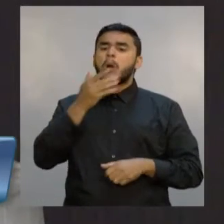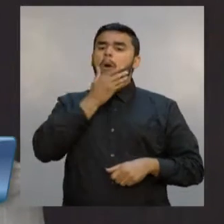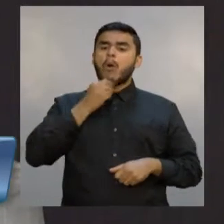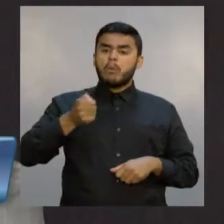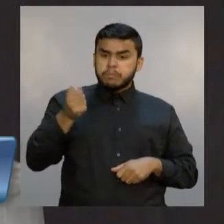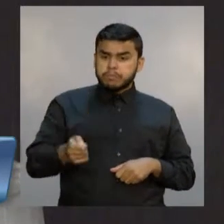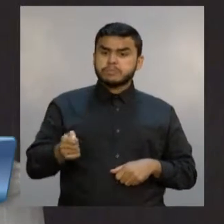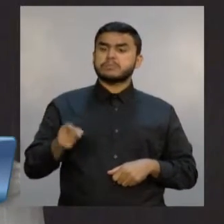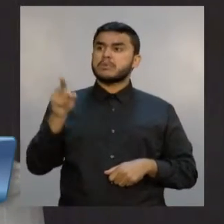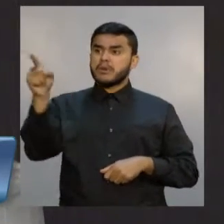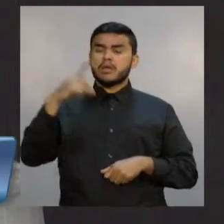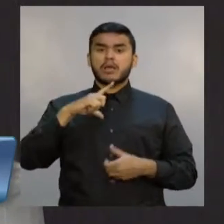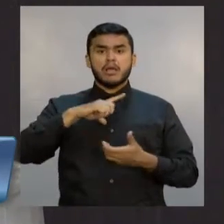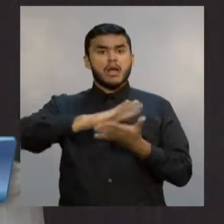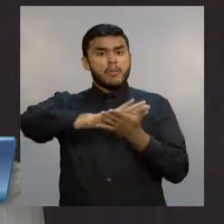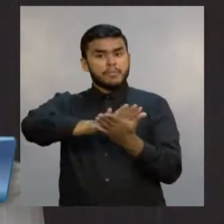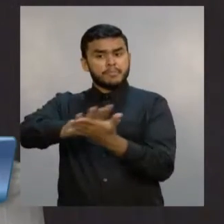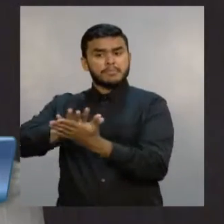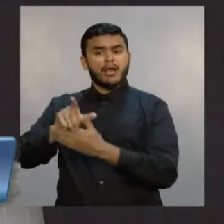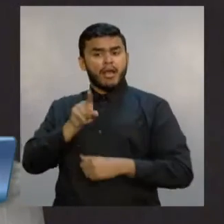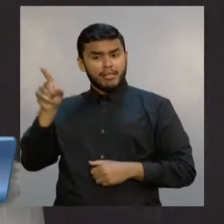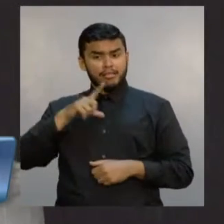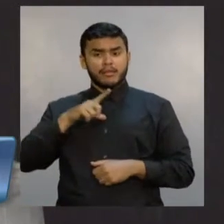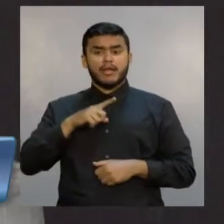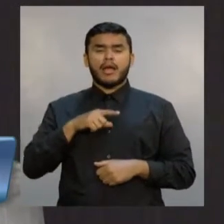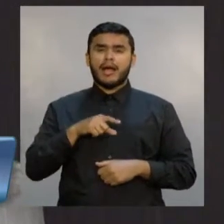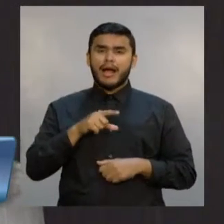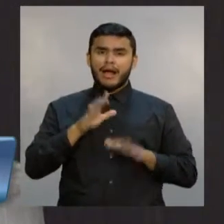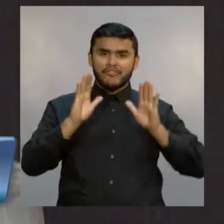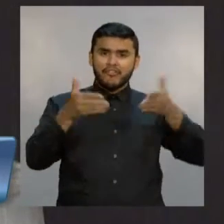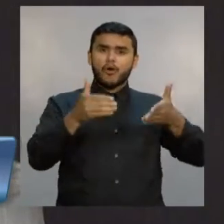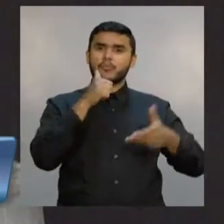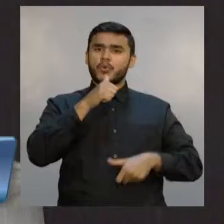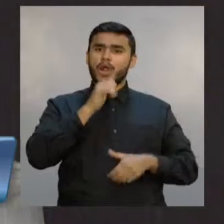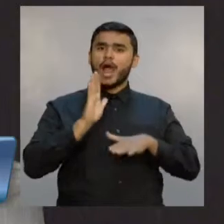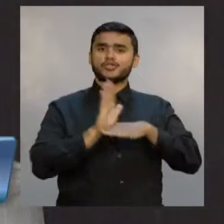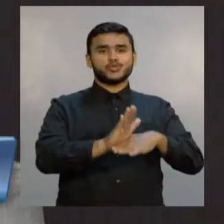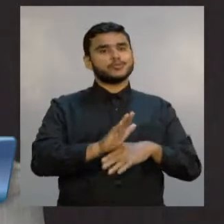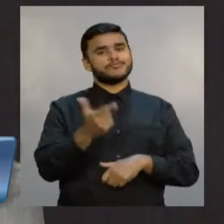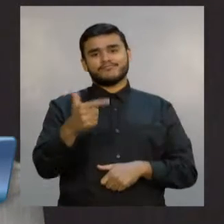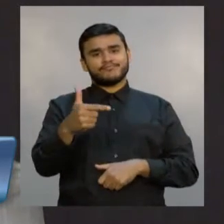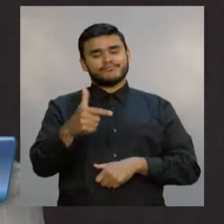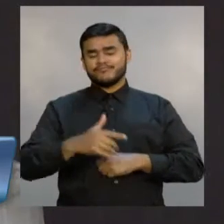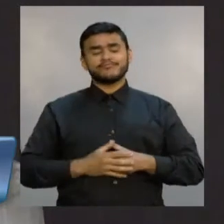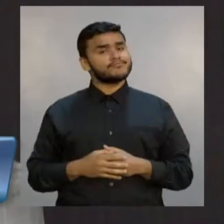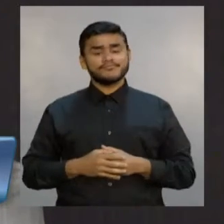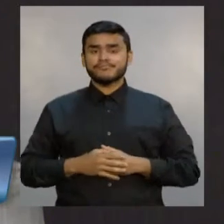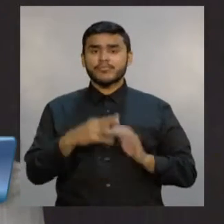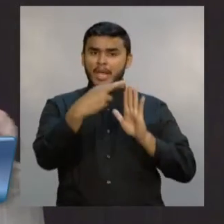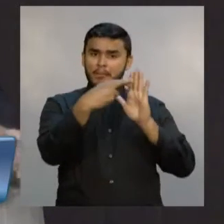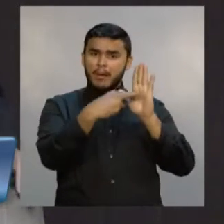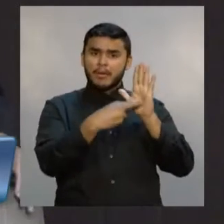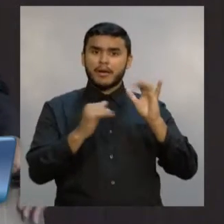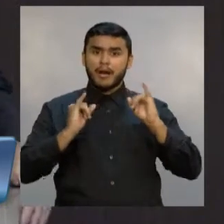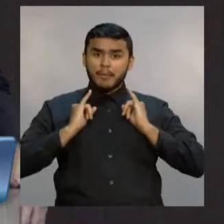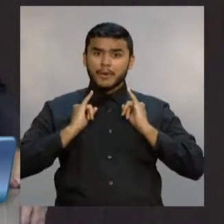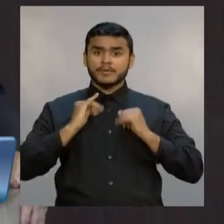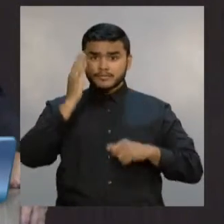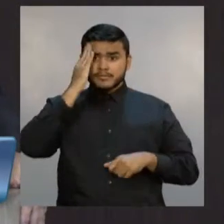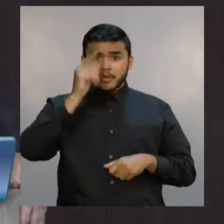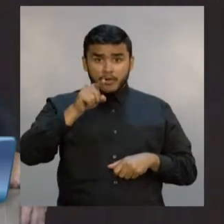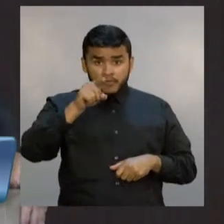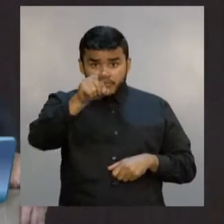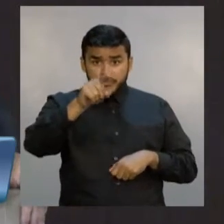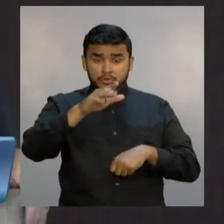uma proposta particularmente ruim às mulheres. Você que me ouve agora, que é professora da rede